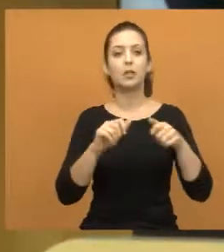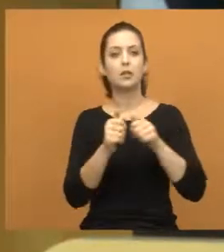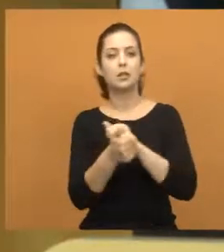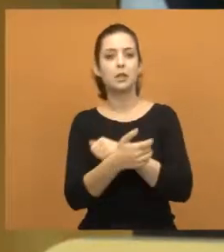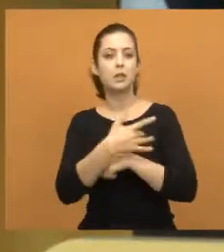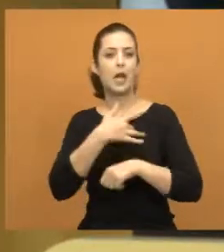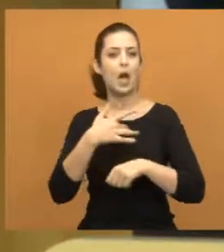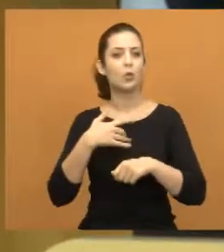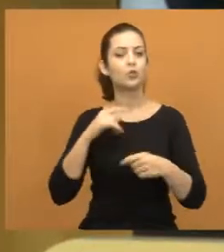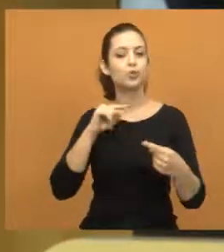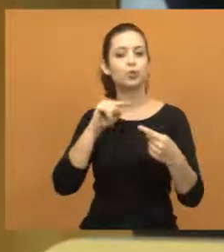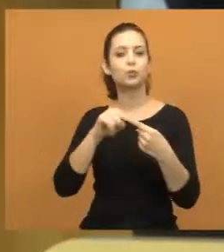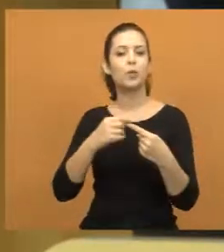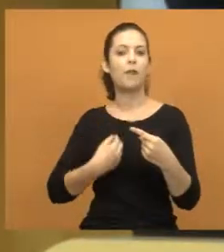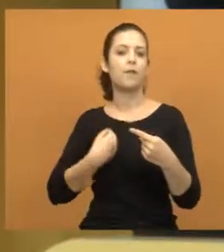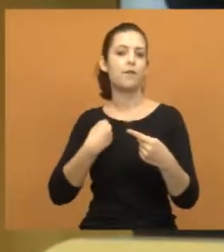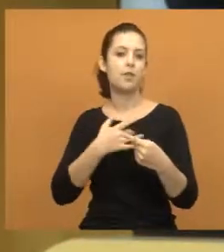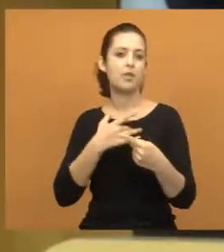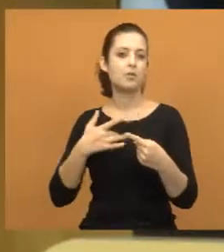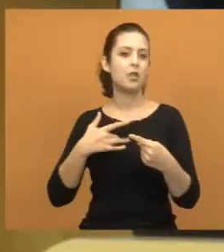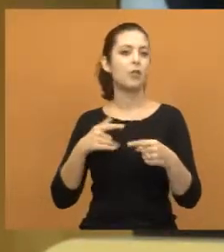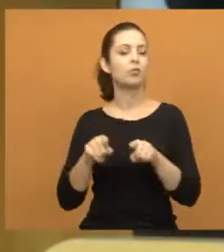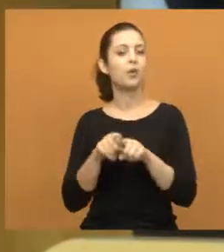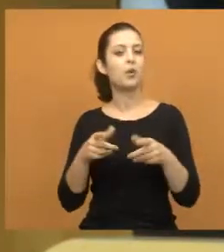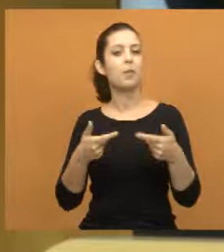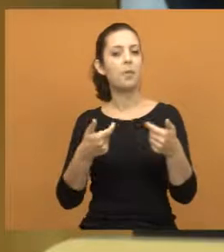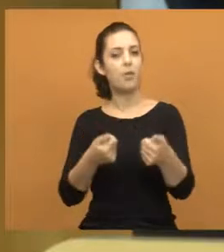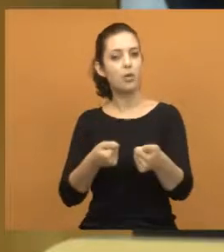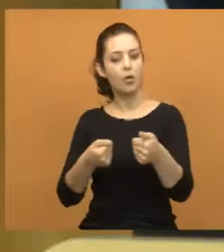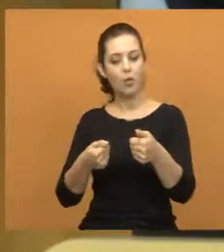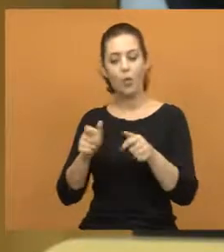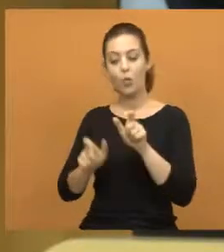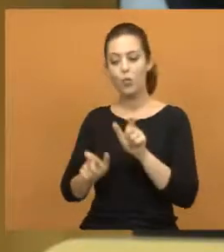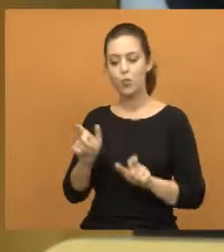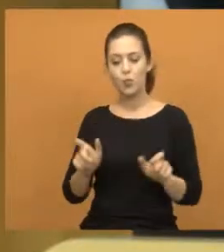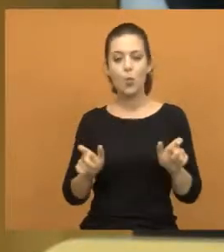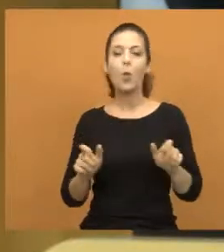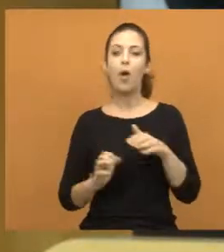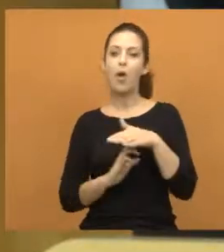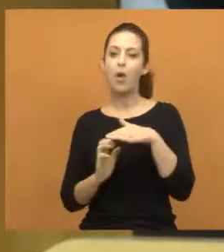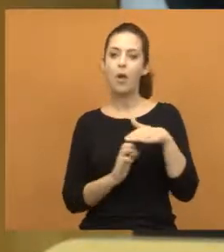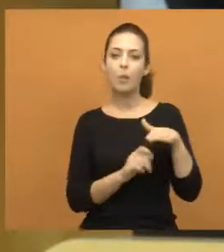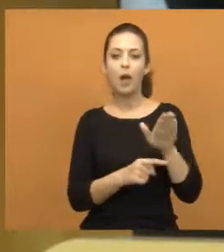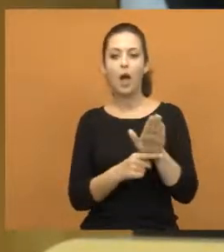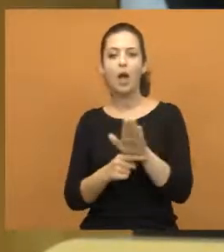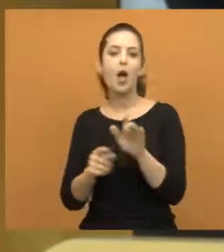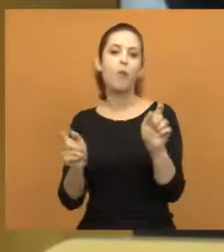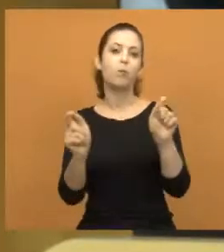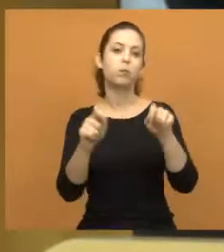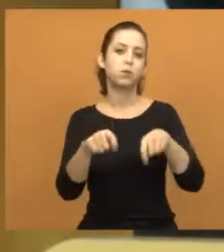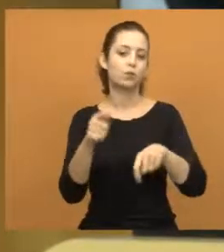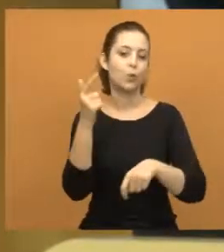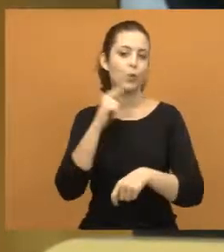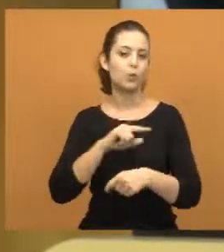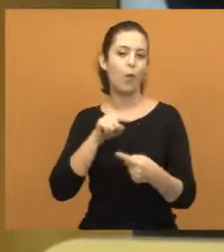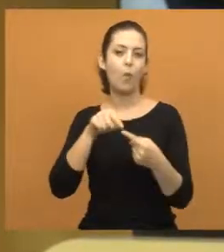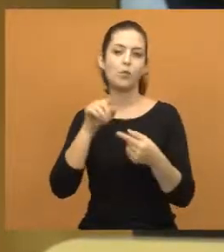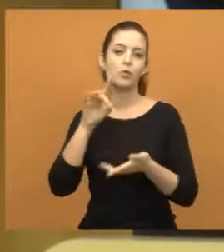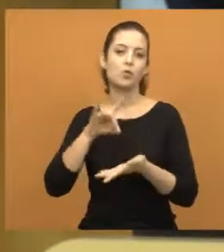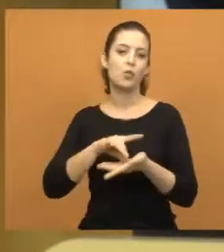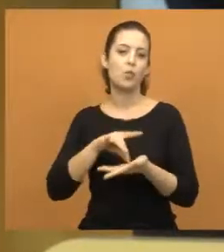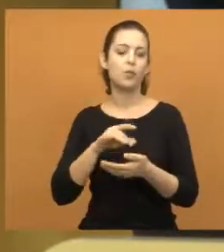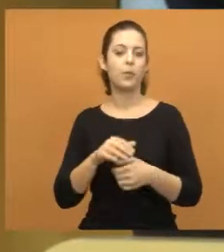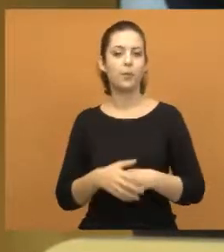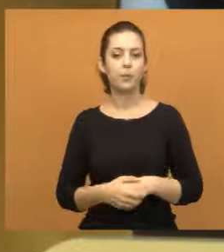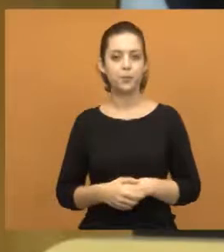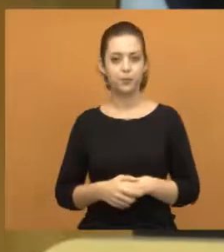de saúde e de qualidade de vida e aqueles que podem colaborar para que isso seja possível poderão fazê-los